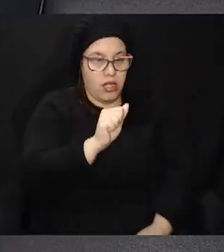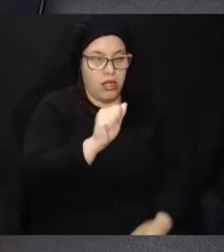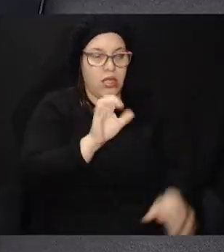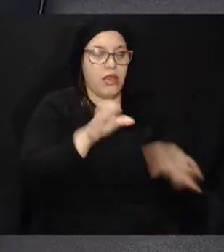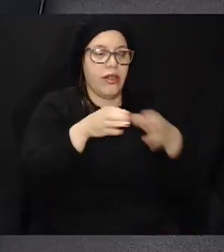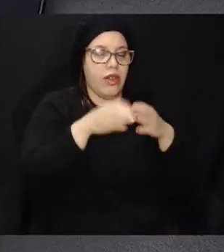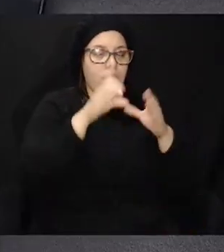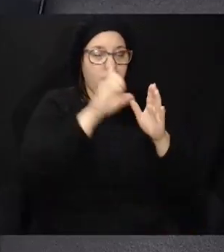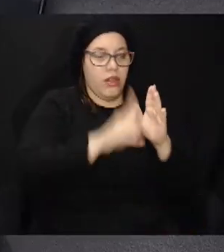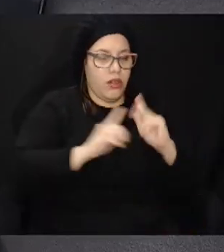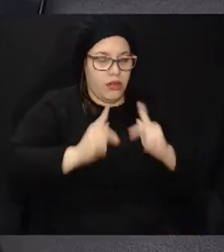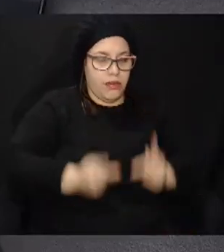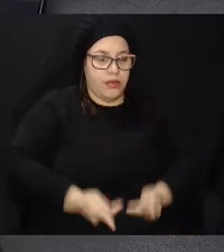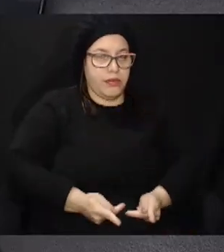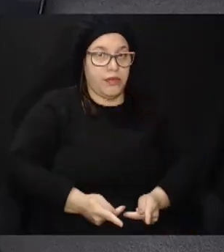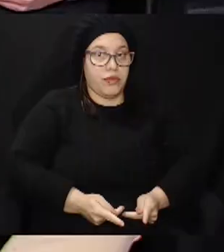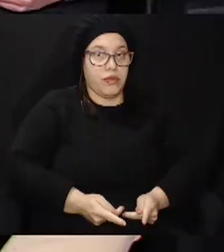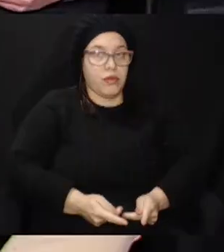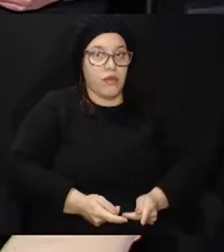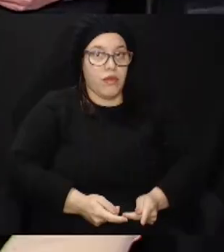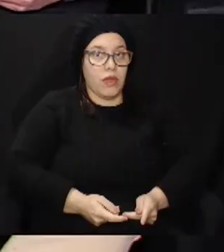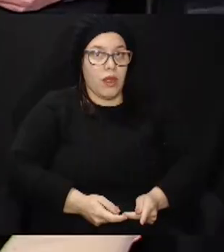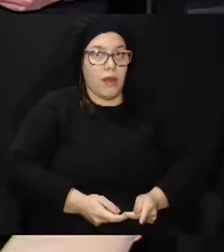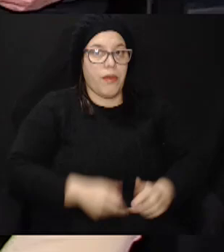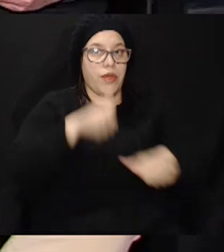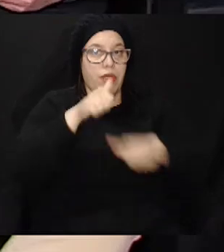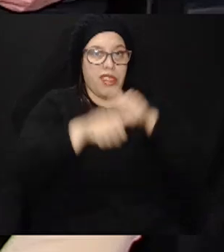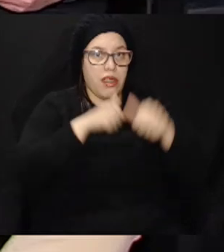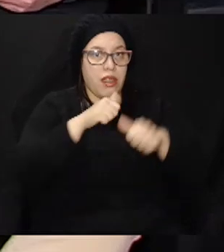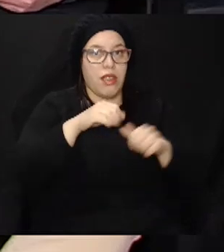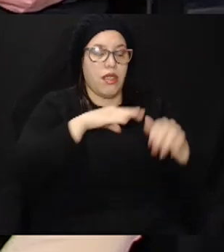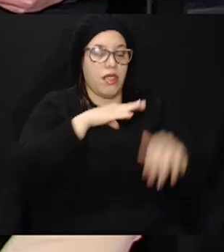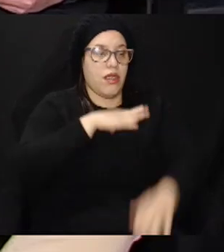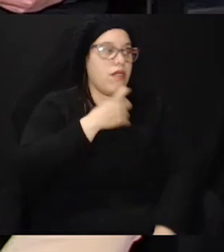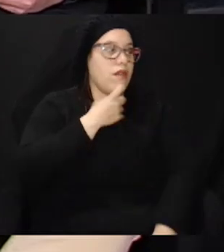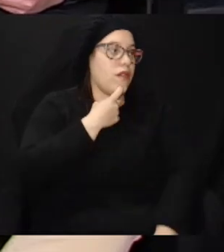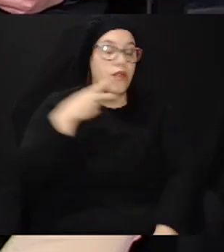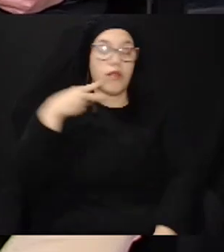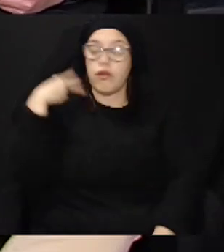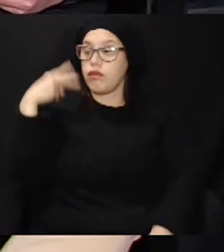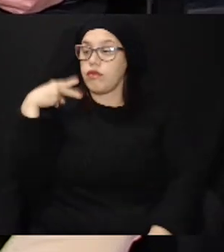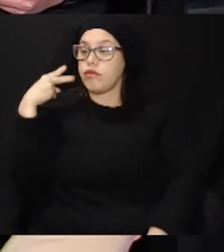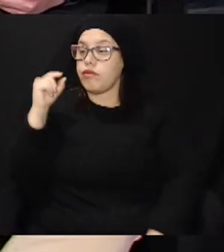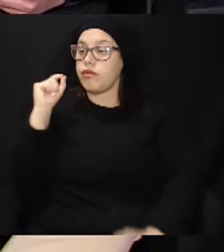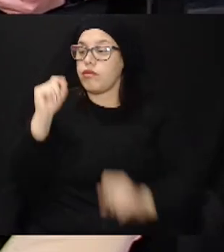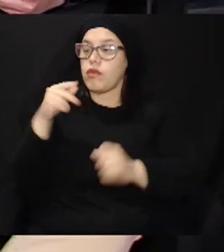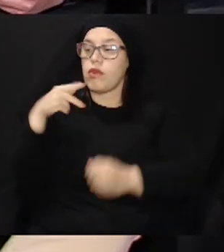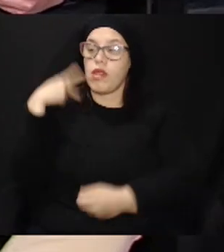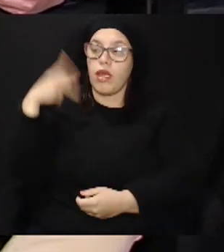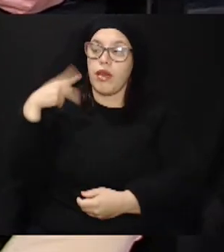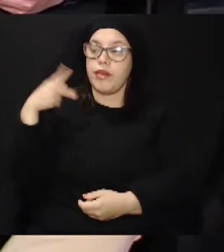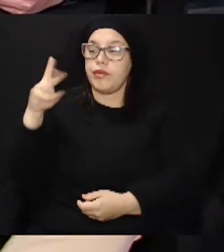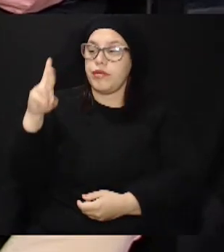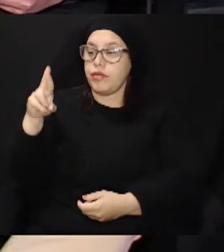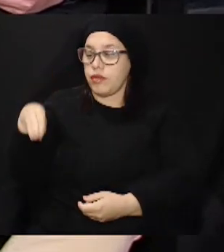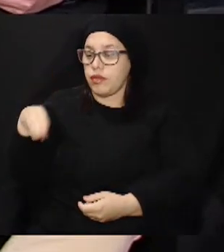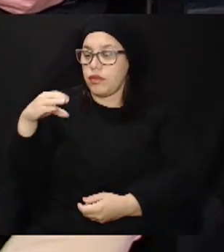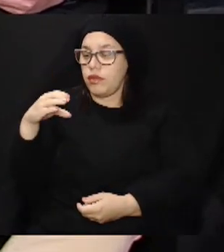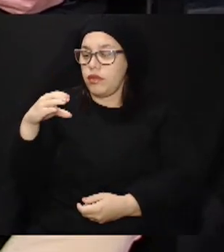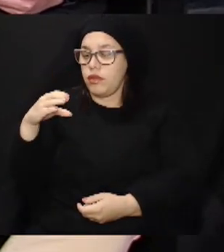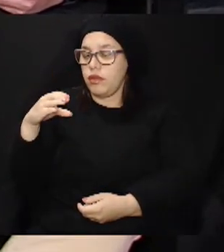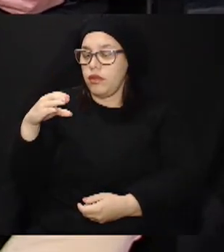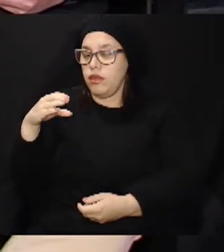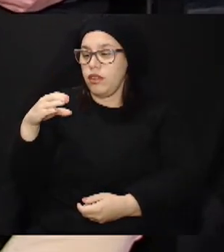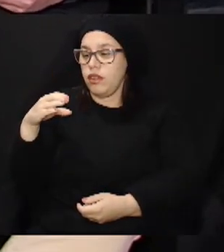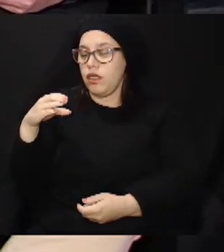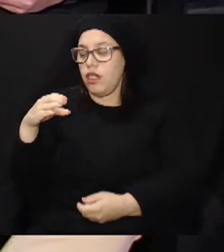Humanos, buscar caminhos para transformar a cidade de Campinas. Vereador, você falou da questão do parlamento da região metropolitana, né? O senhor está presidindo a Comissão